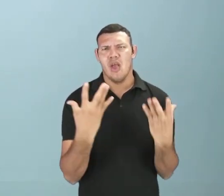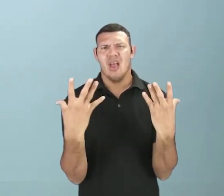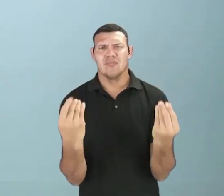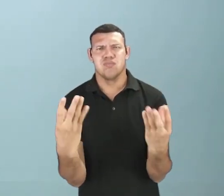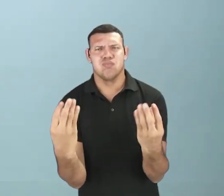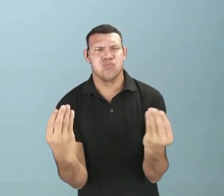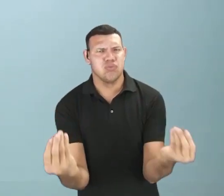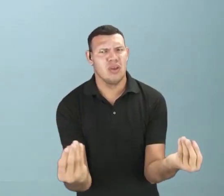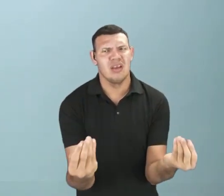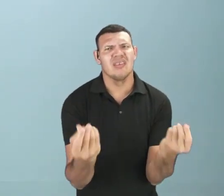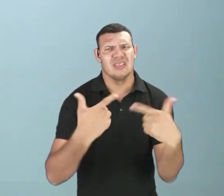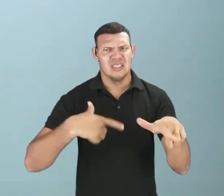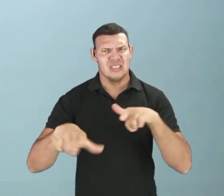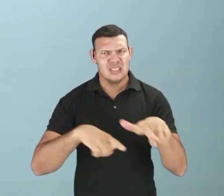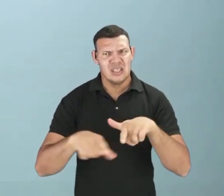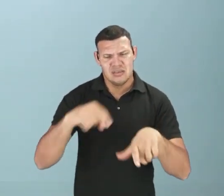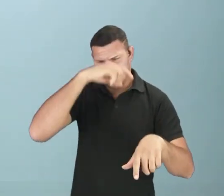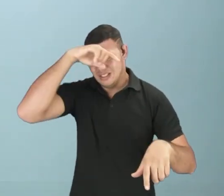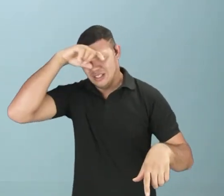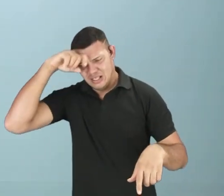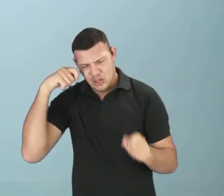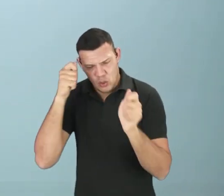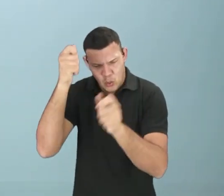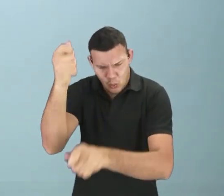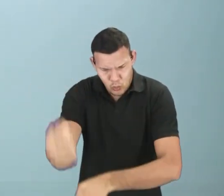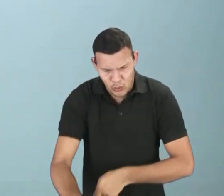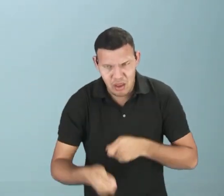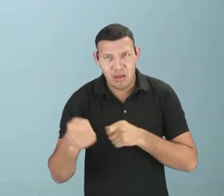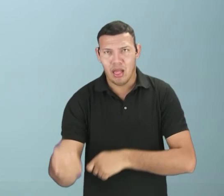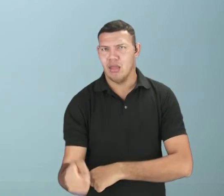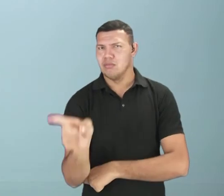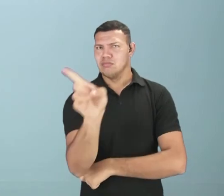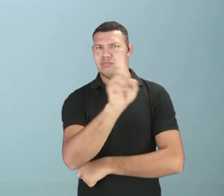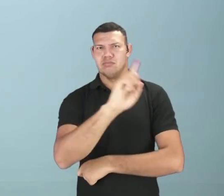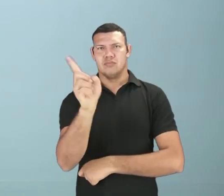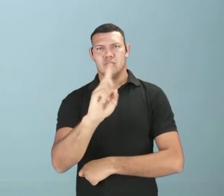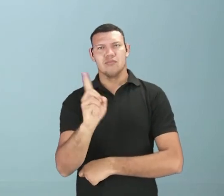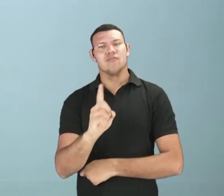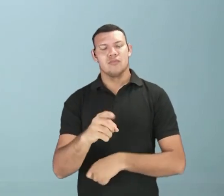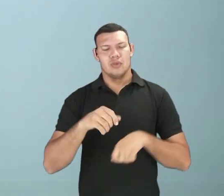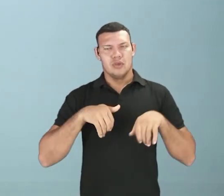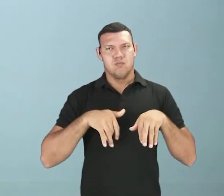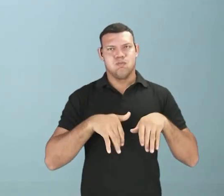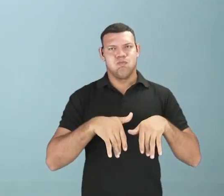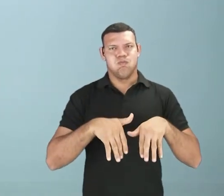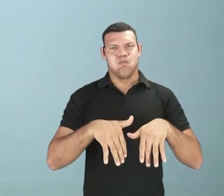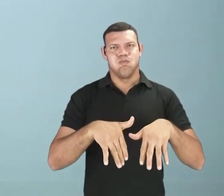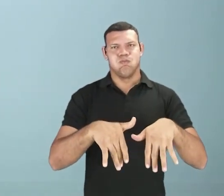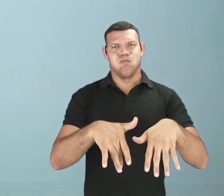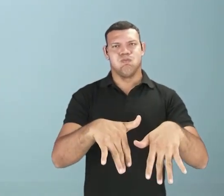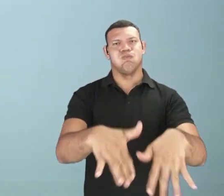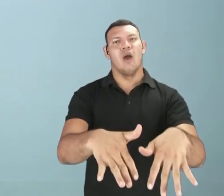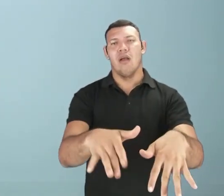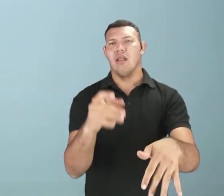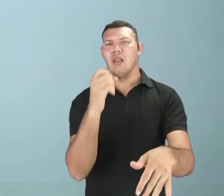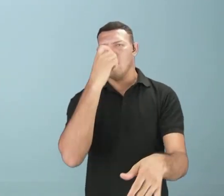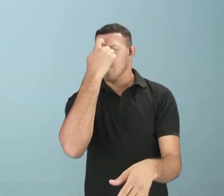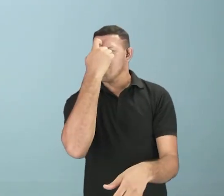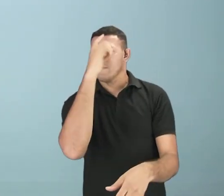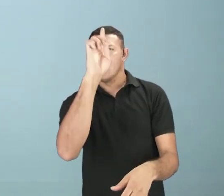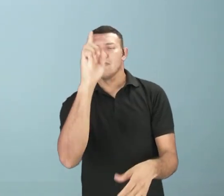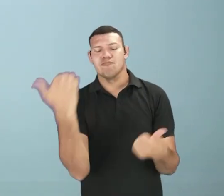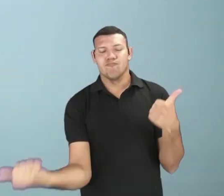quantidade de produtores ou de trabalhadores trabalhando no campo, ou seja, a introdução de máquinas no processo produtivo agrário. Então, essas máquinas